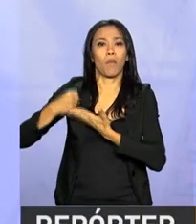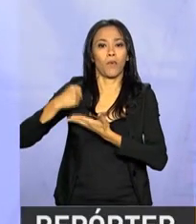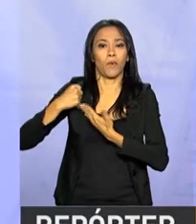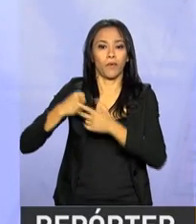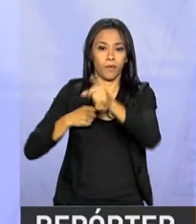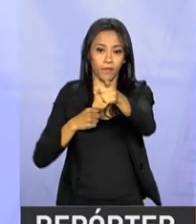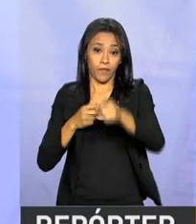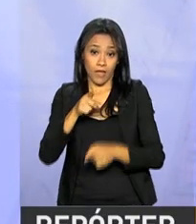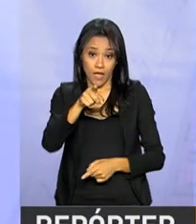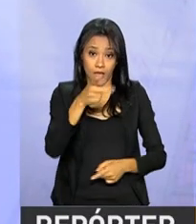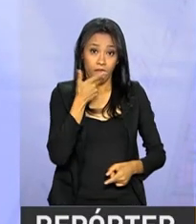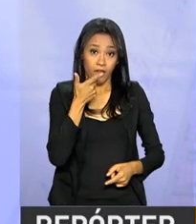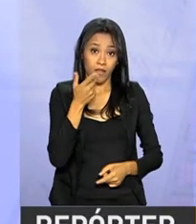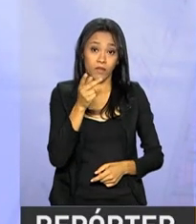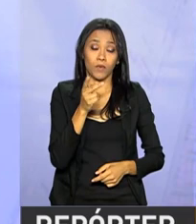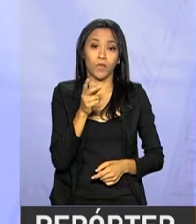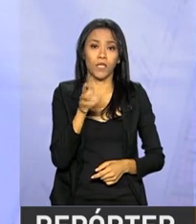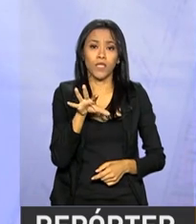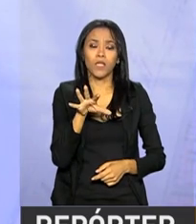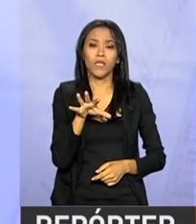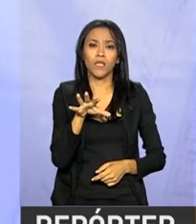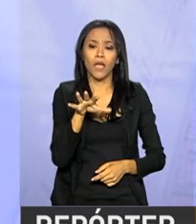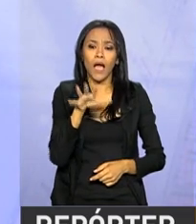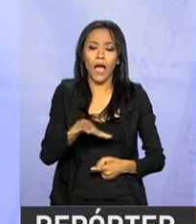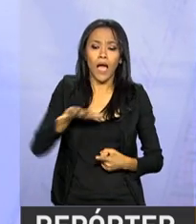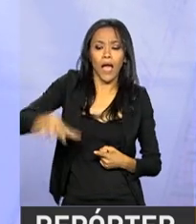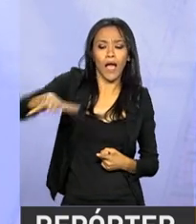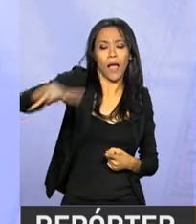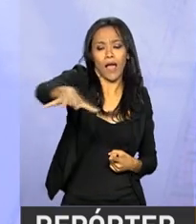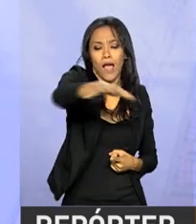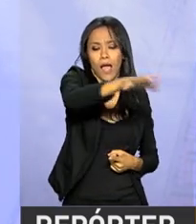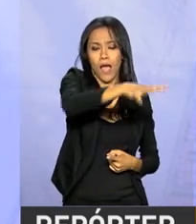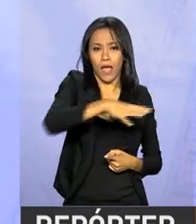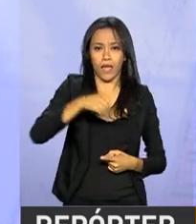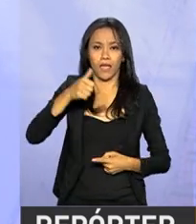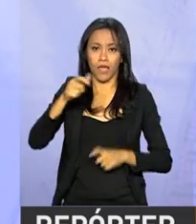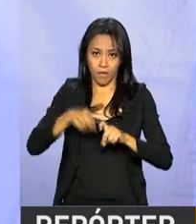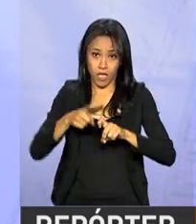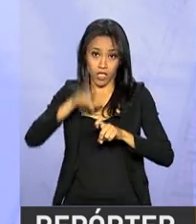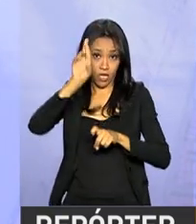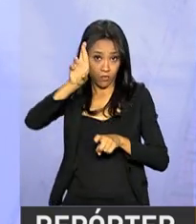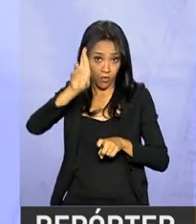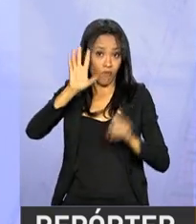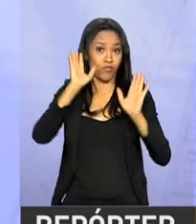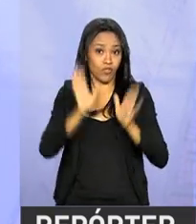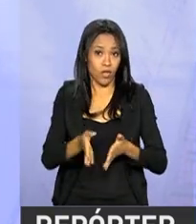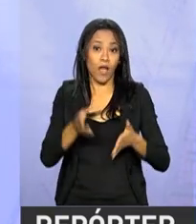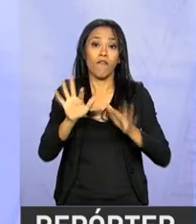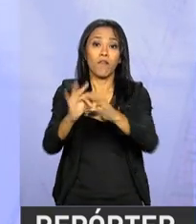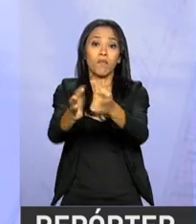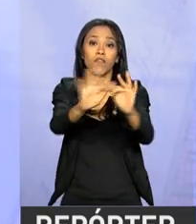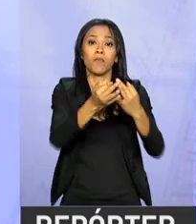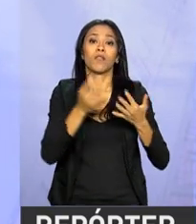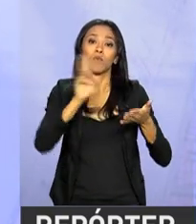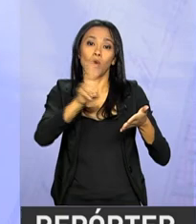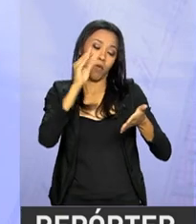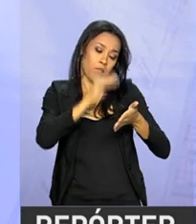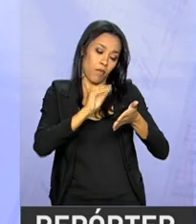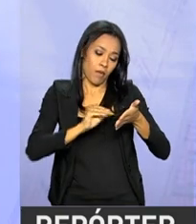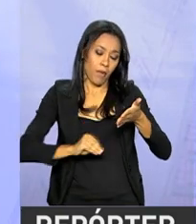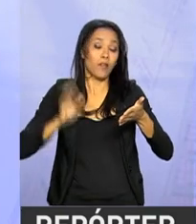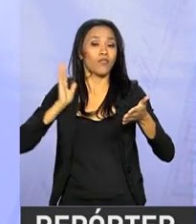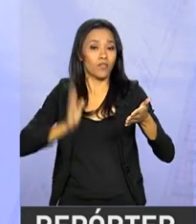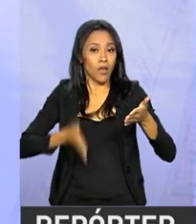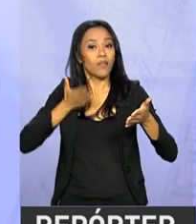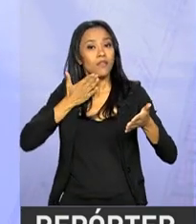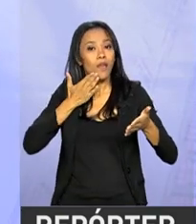dela já está totalmente é mapeado as famílias cadastradas e ela tem o